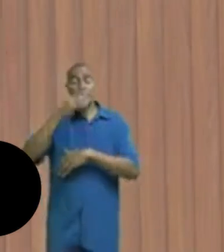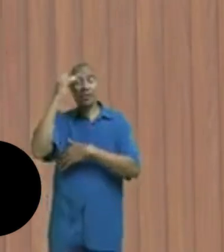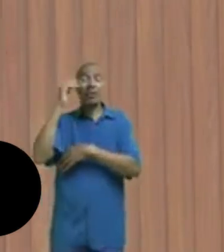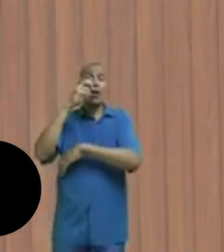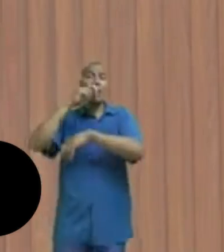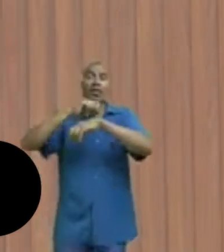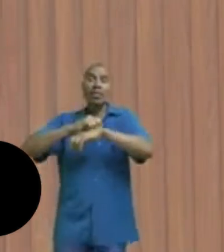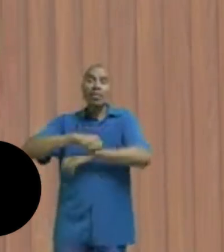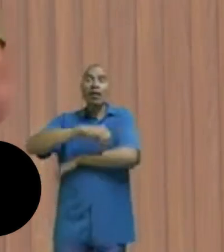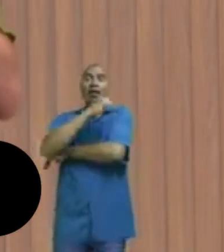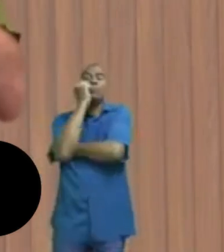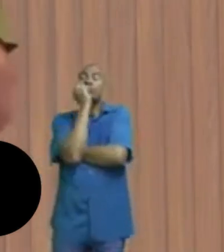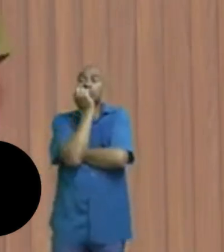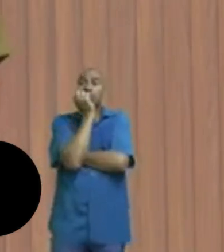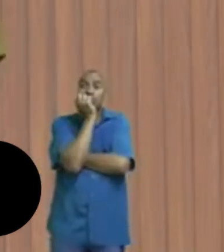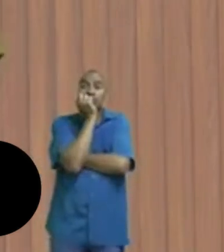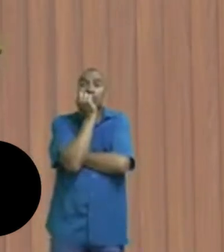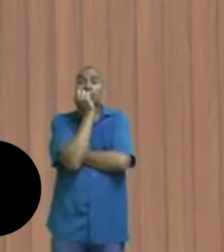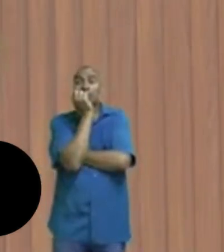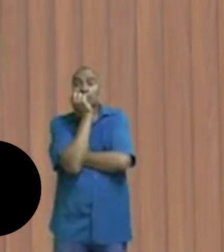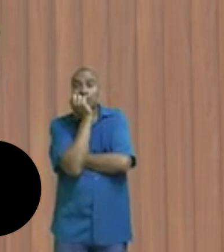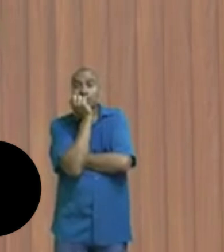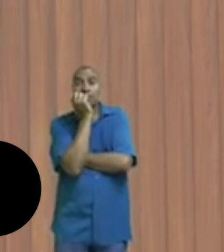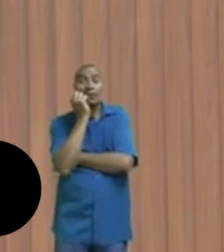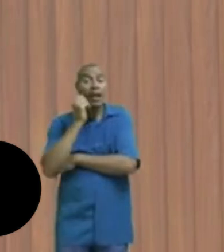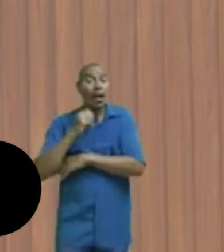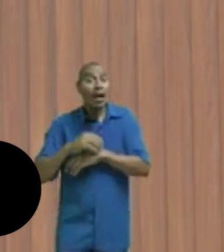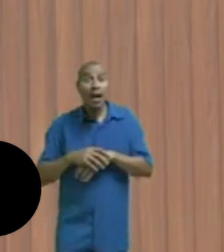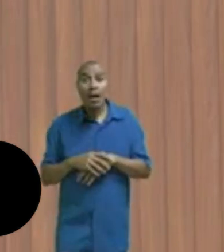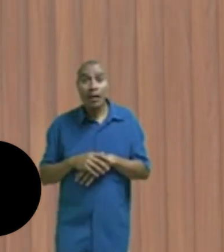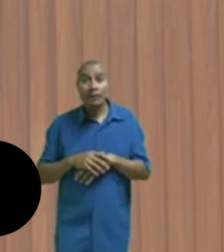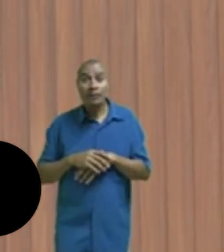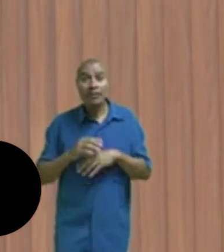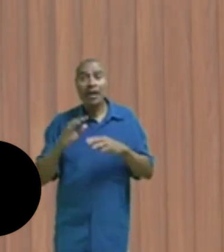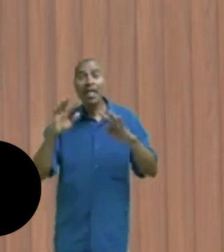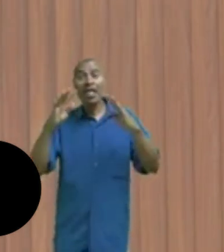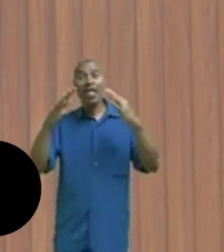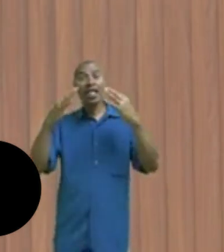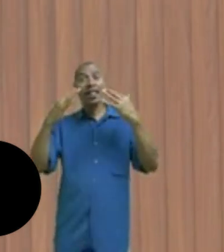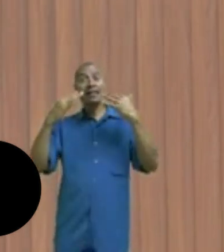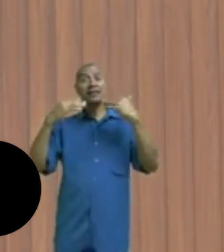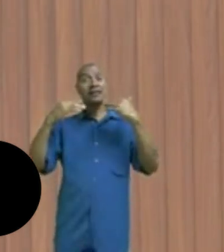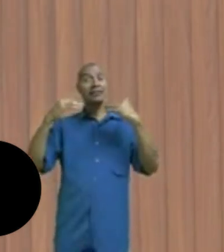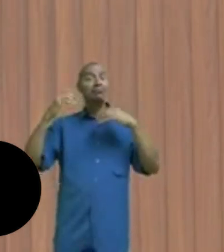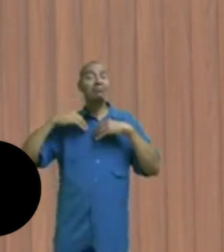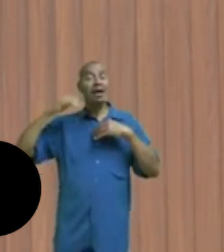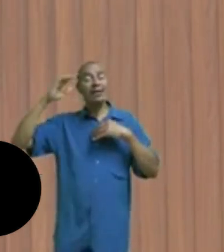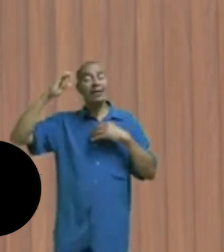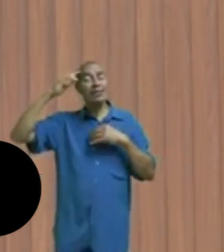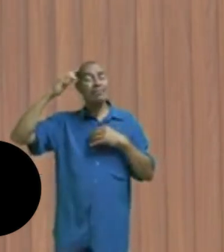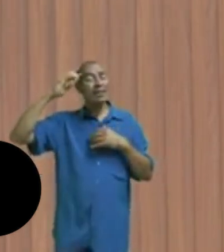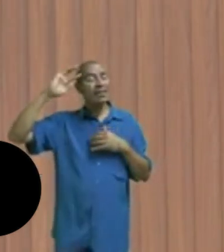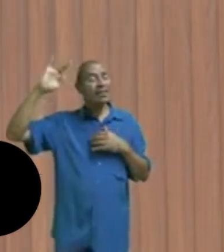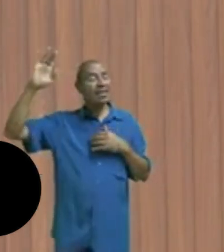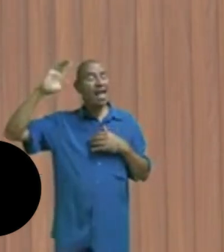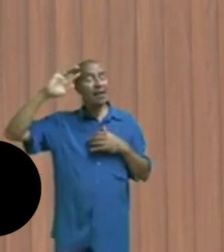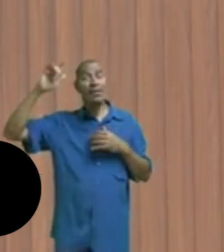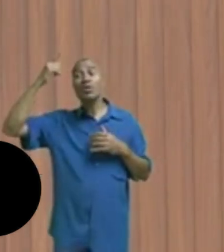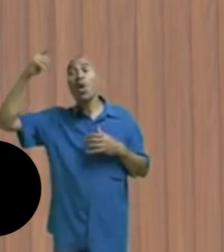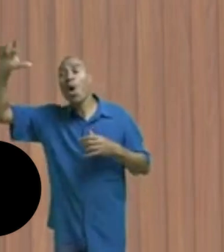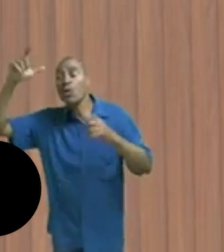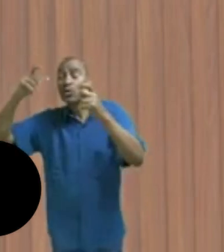louvor faz do nosso encontro o momento mais sublime, é quando a presença de Deus está entre nós, mas a Bíblia vai dizer que